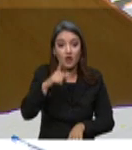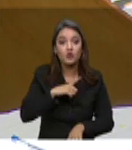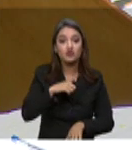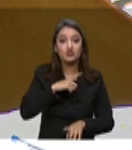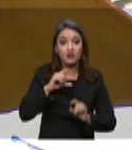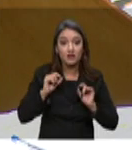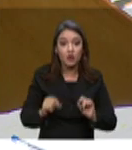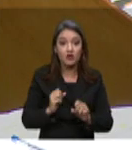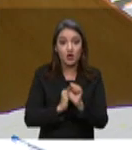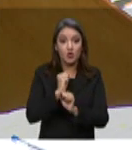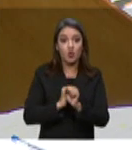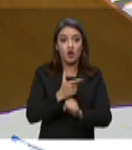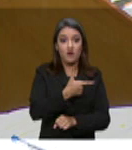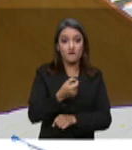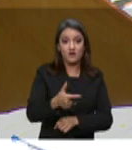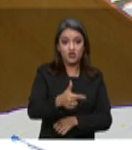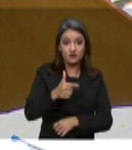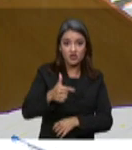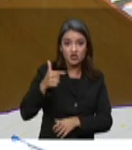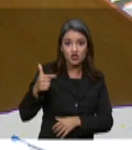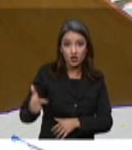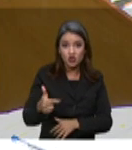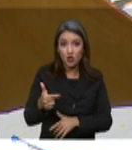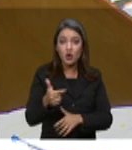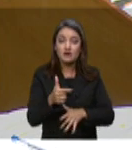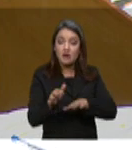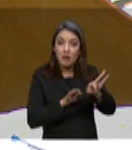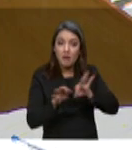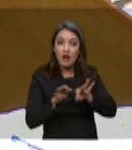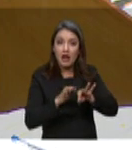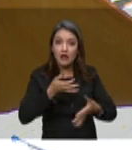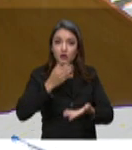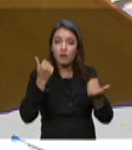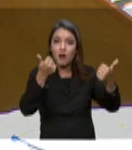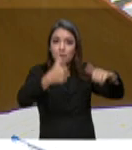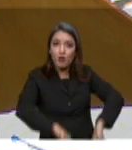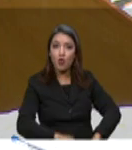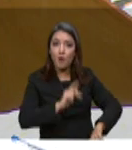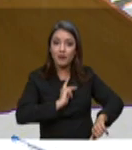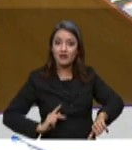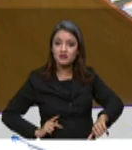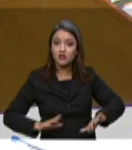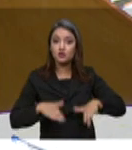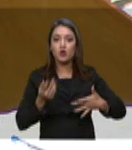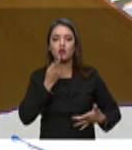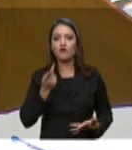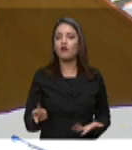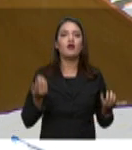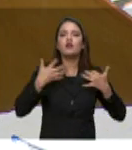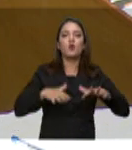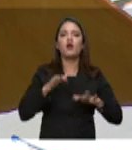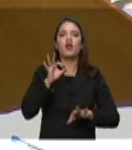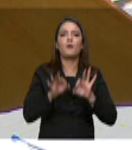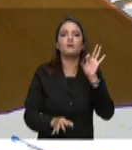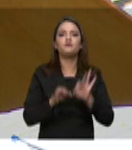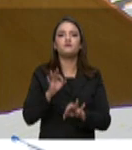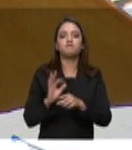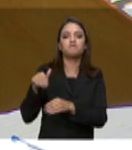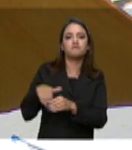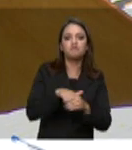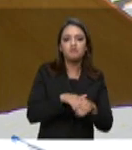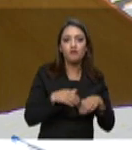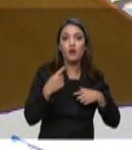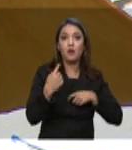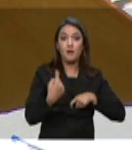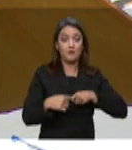e temos uma falha em 2022 para tentar derrubar o presidente quando eu falei que não queremos de maneira alguma justiça eleitoral é